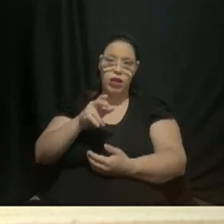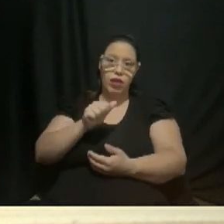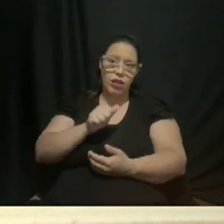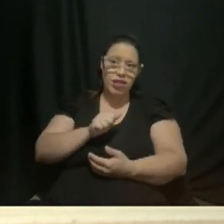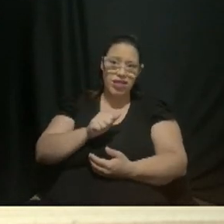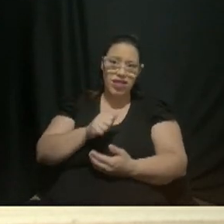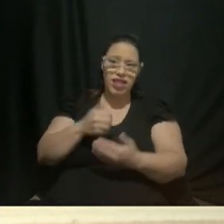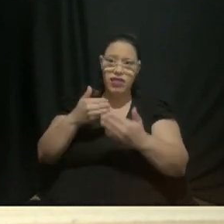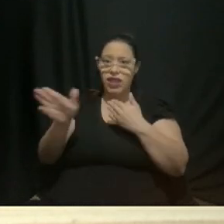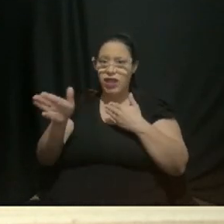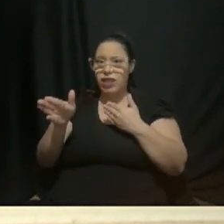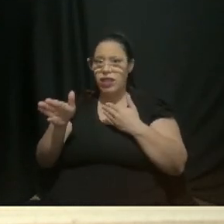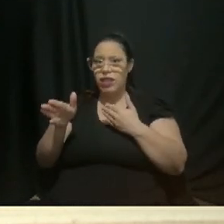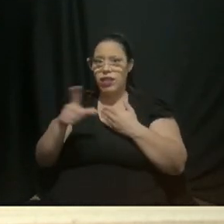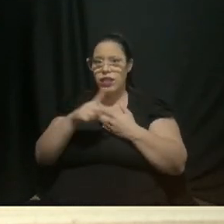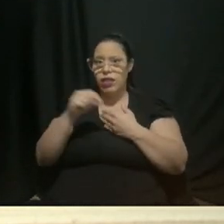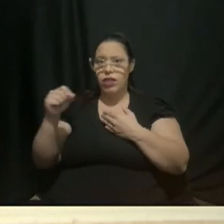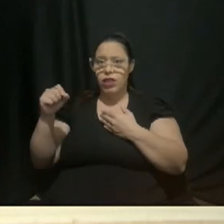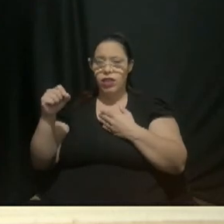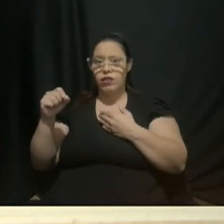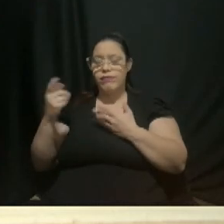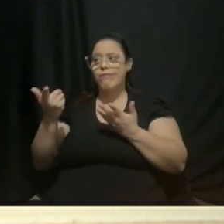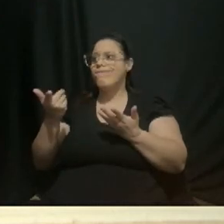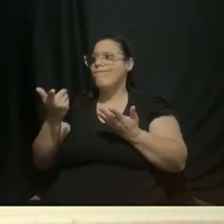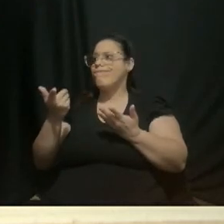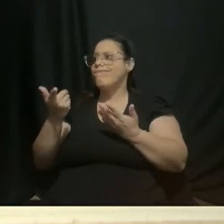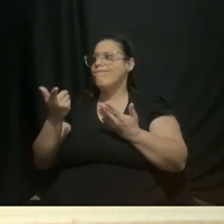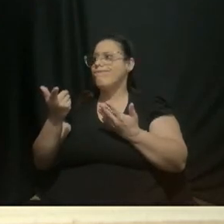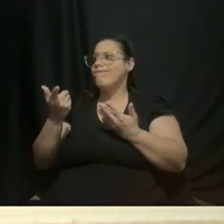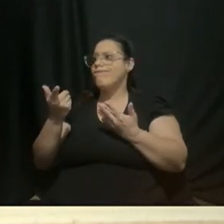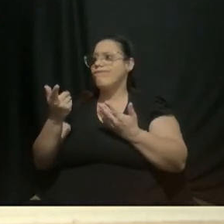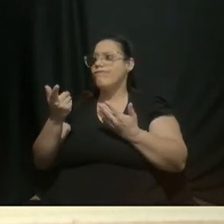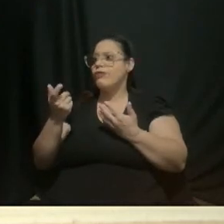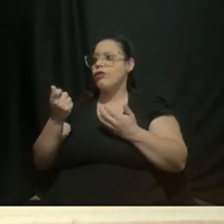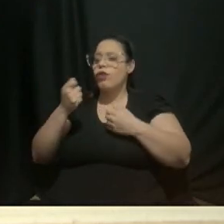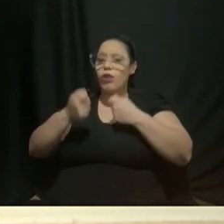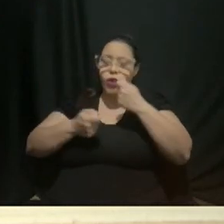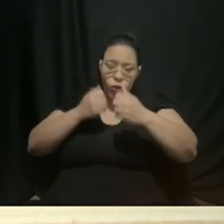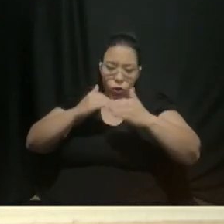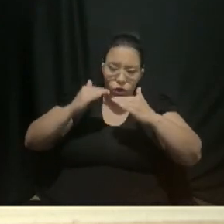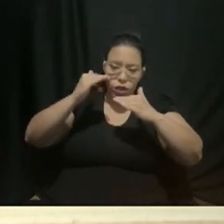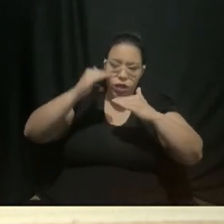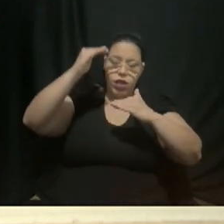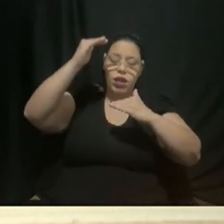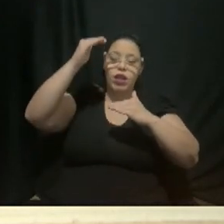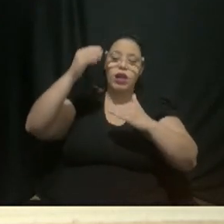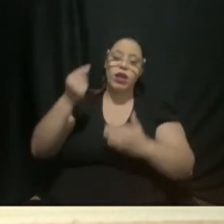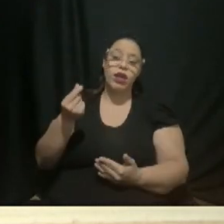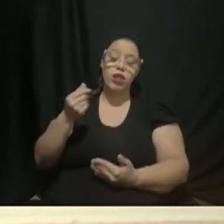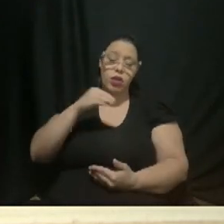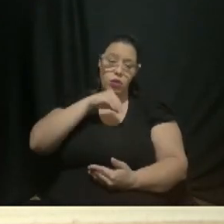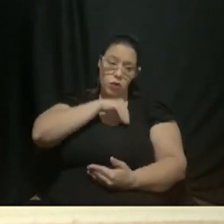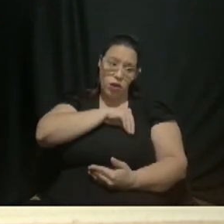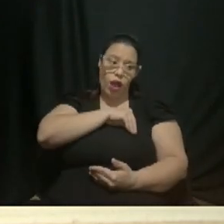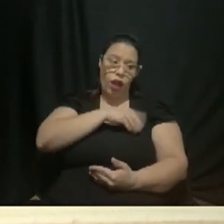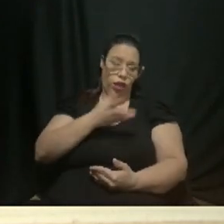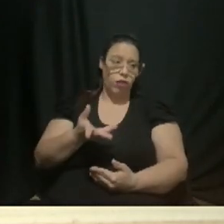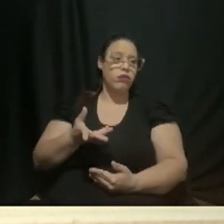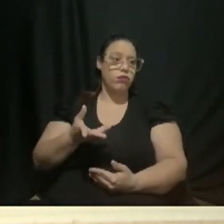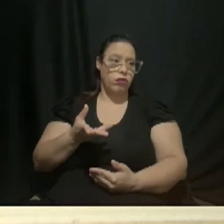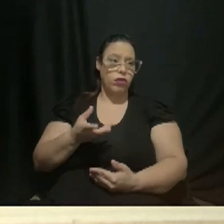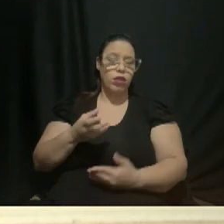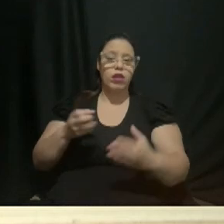vou arriscando, né? Porque, assim, você cresce de profissão, cresce o salário, né? E aí você vai crescendo, né? Que a gente falou, hoje eu sou cozinheira e agora eu quero